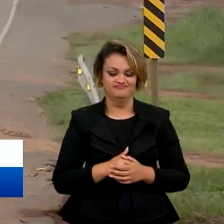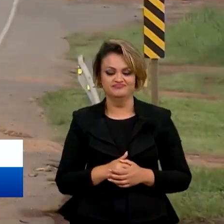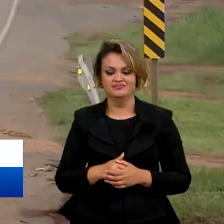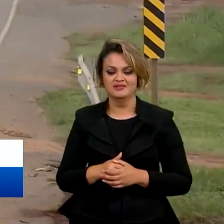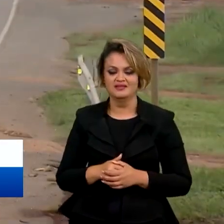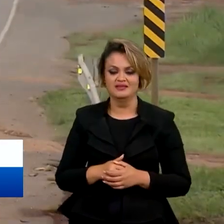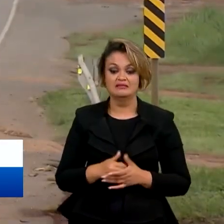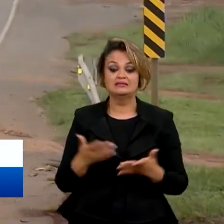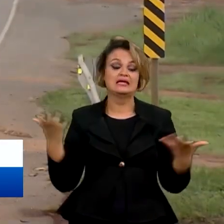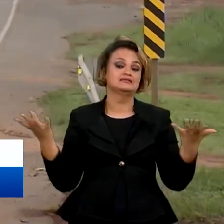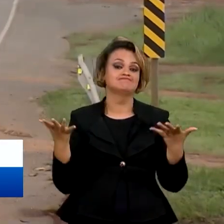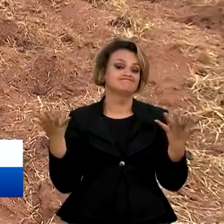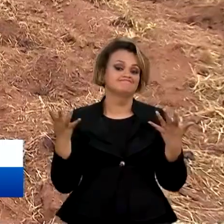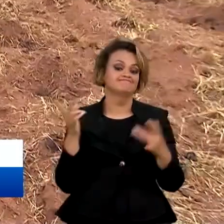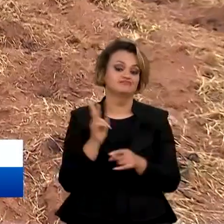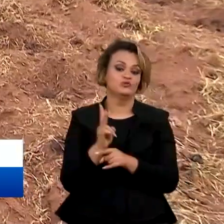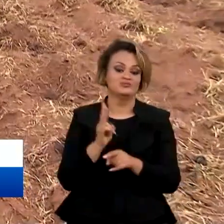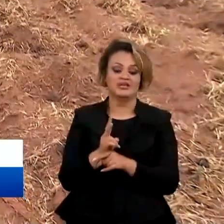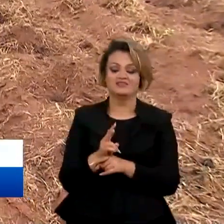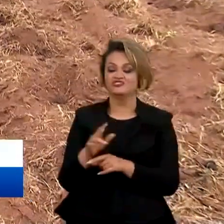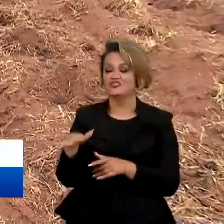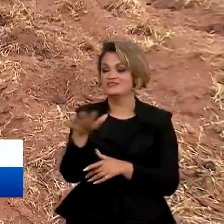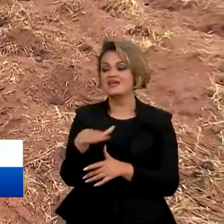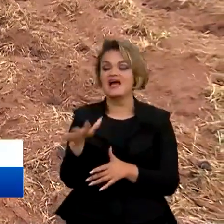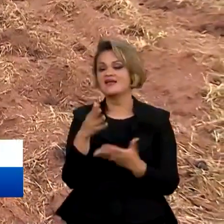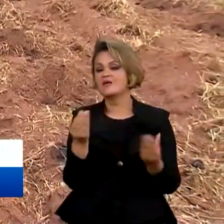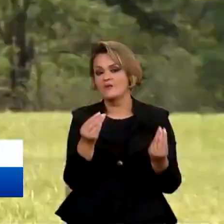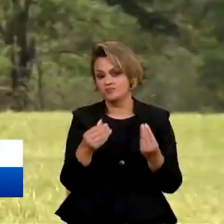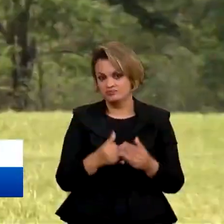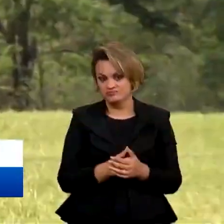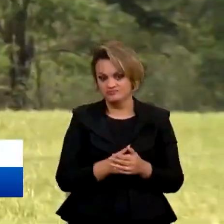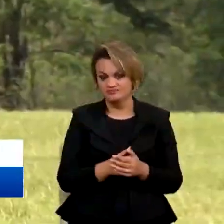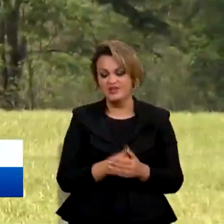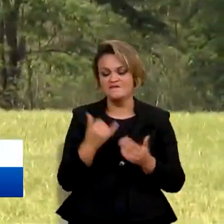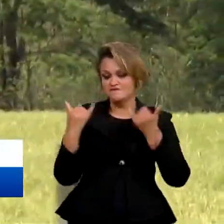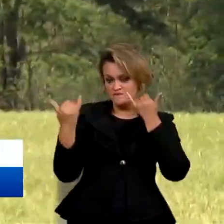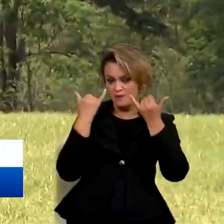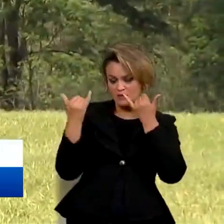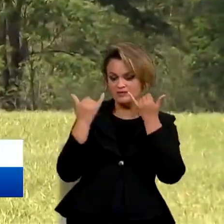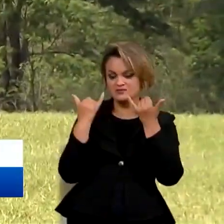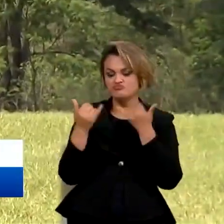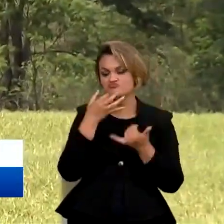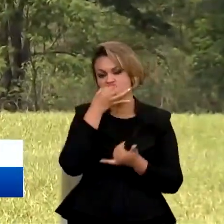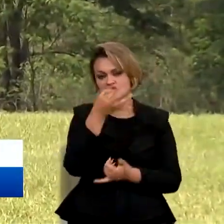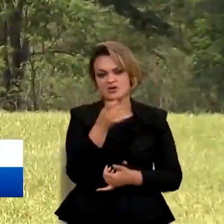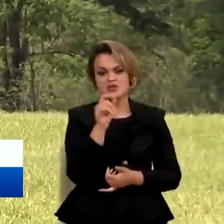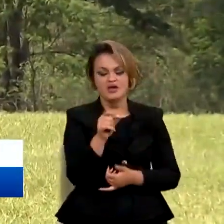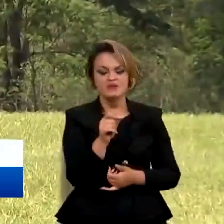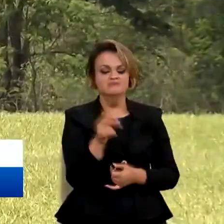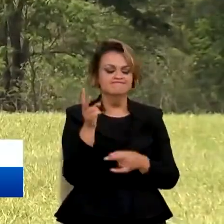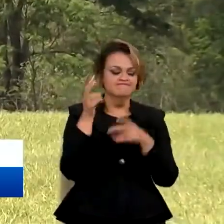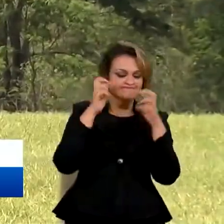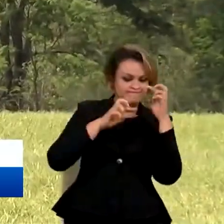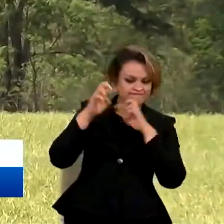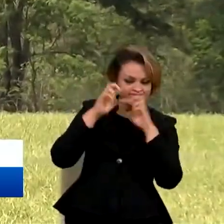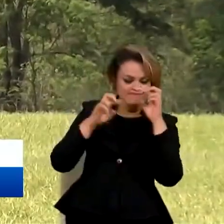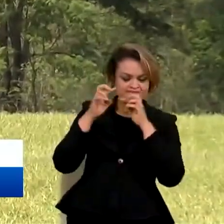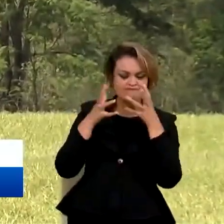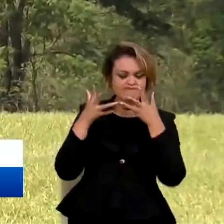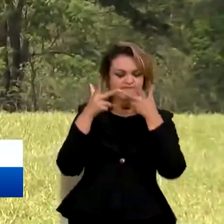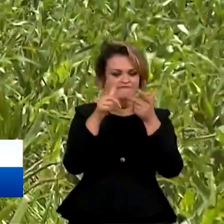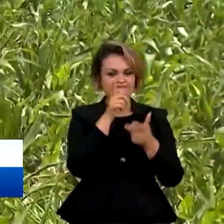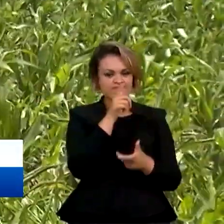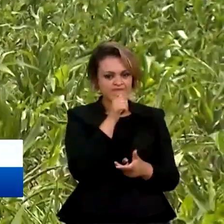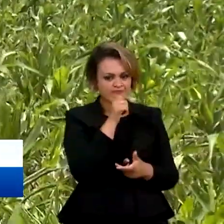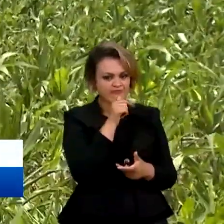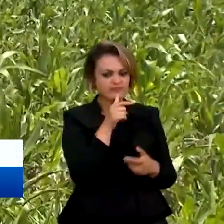Para proteger a população, o cerrado e as águas do país, o levantamento sugere medidas como o monitoramento da qualidade da